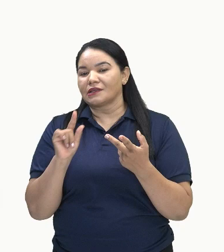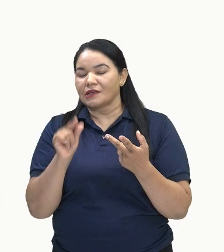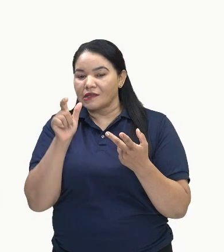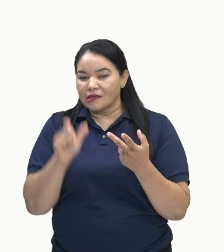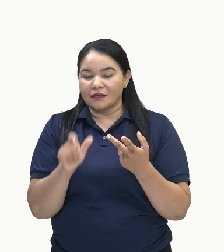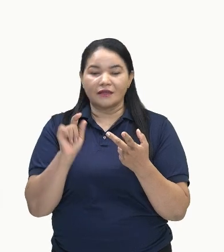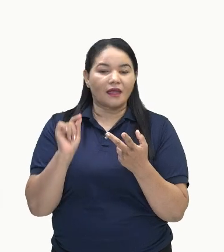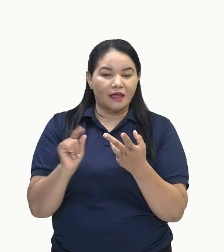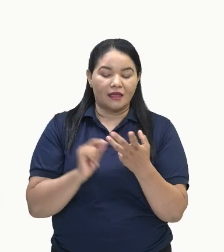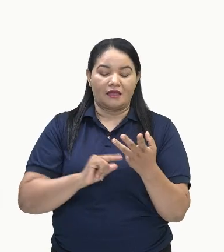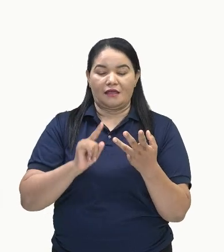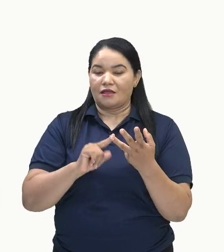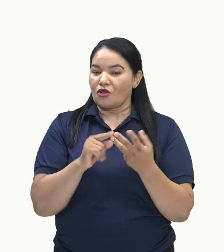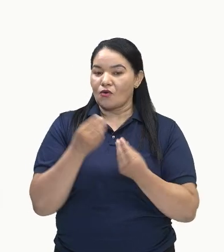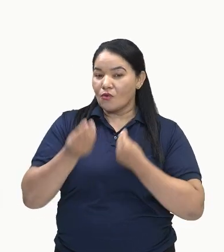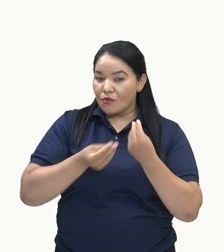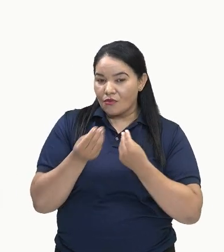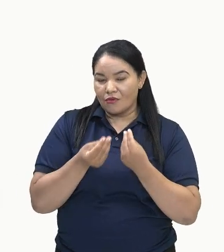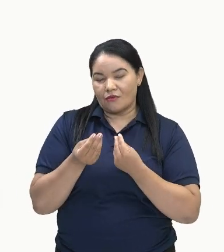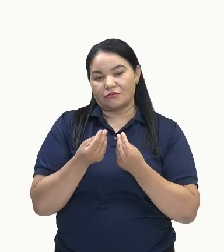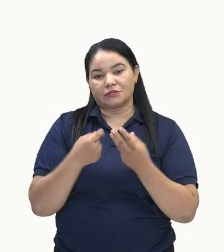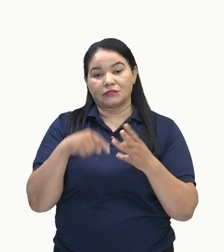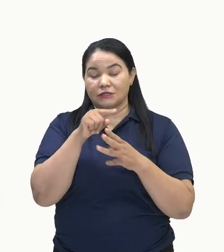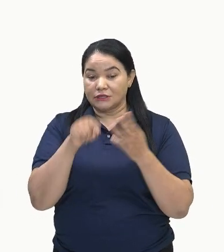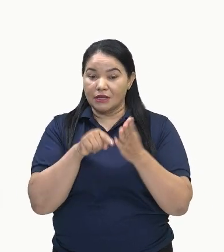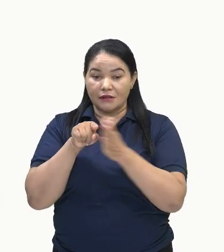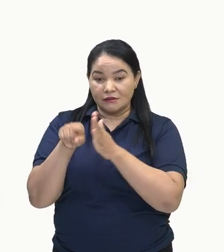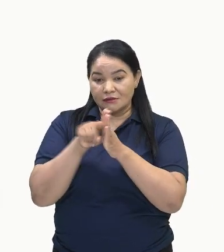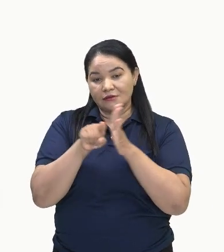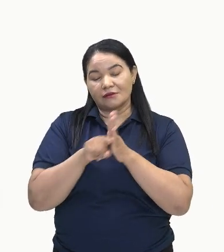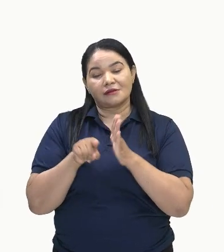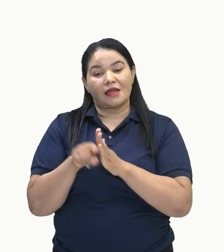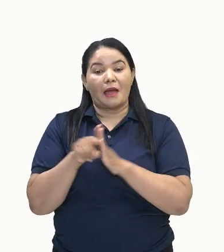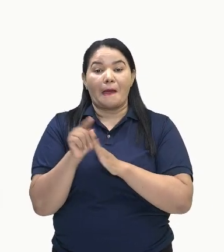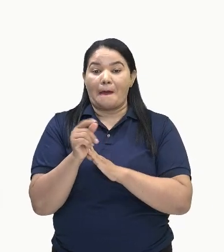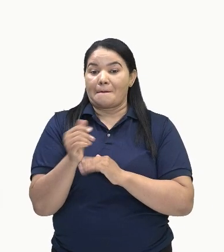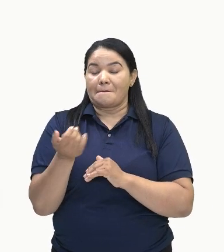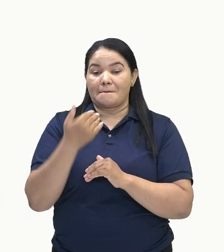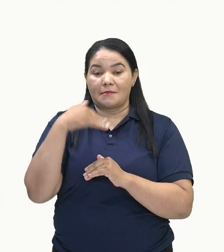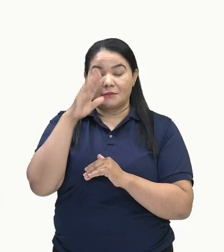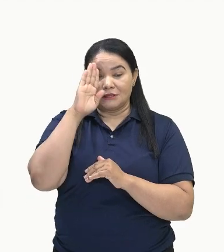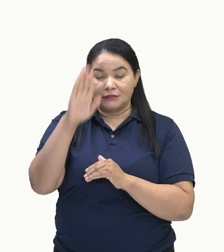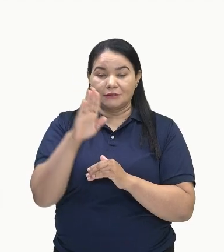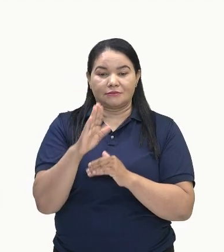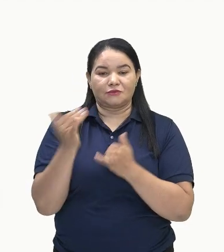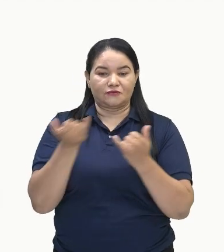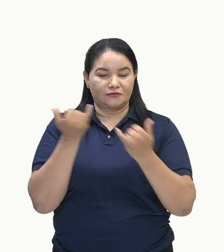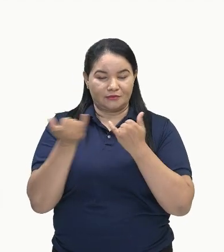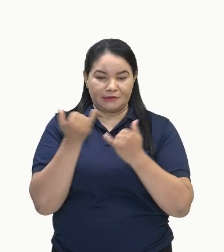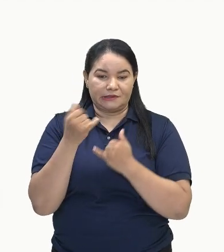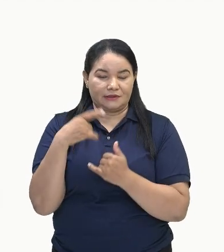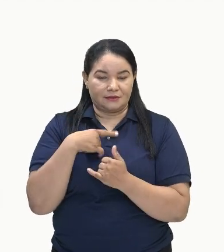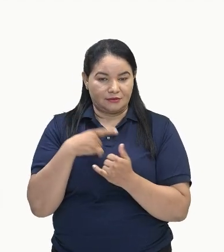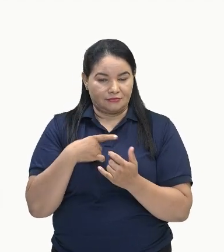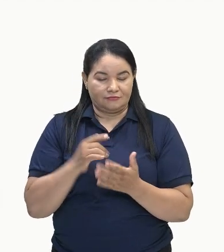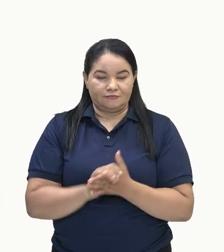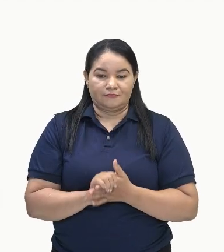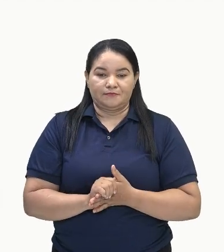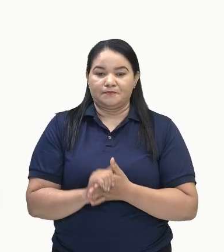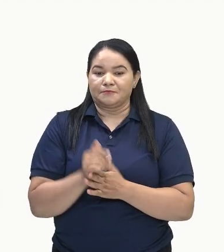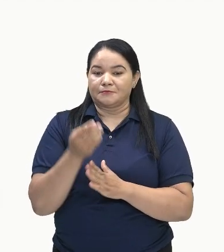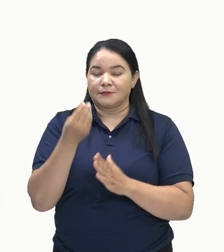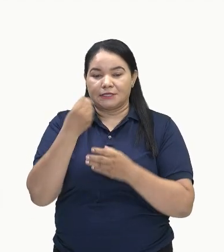informações, essas questões vão trazer as principais informações, o que é